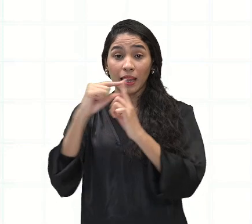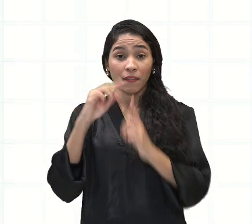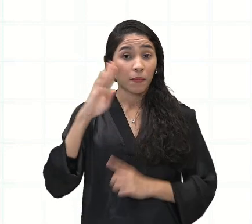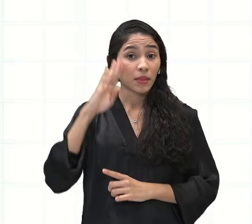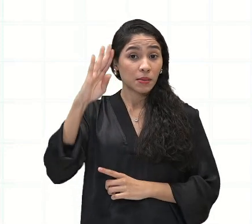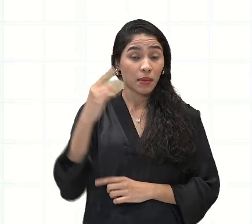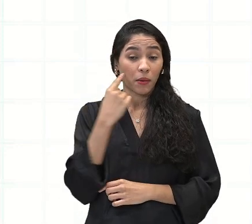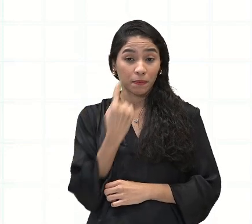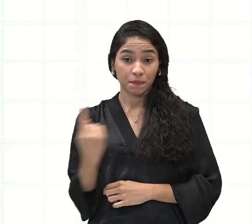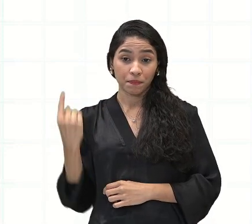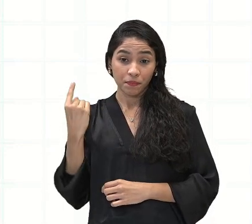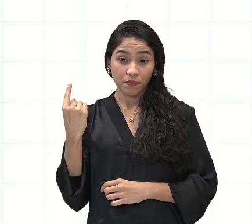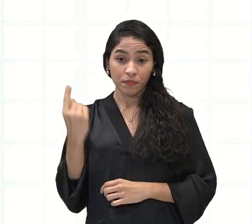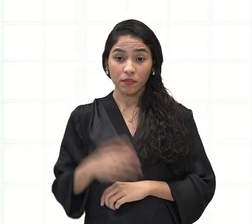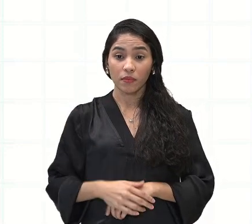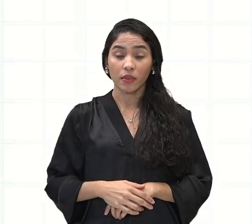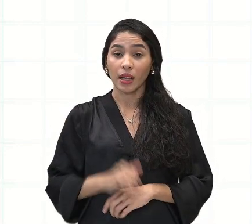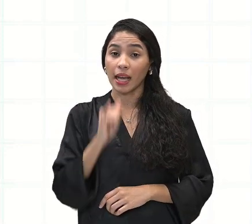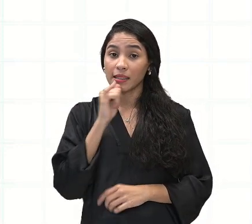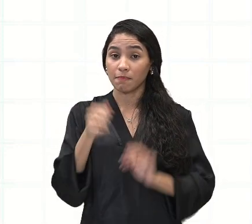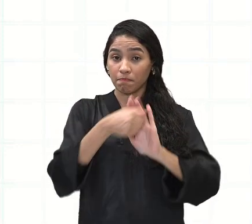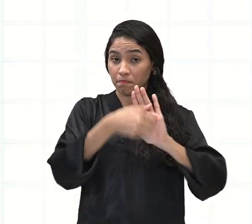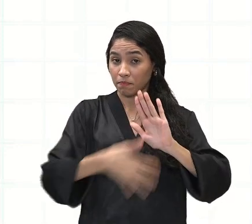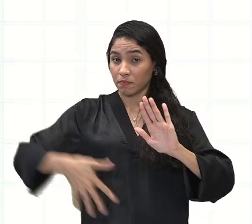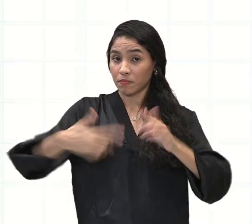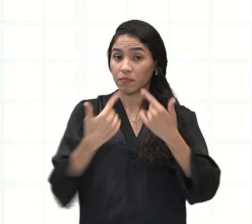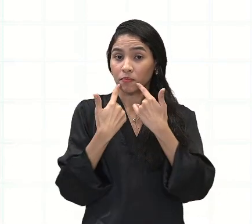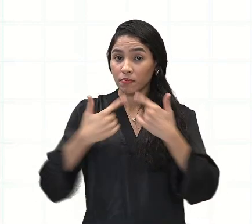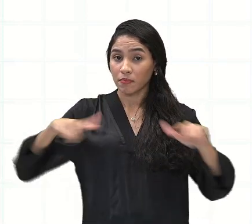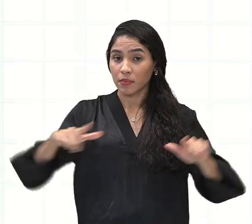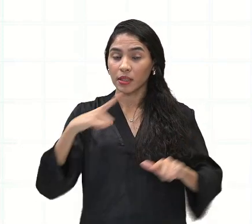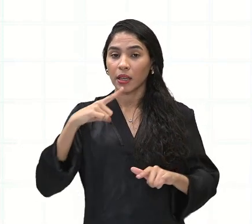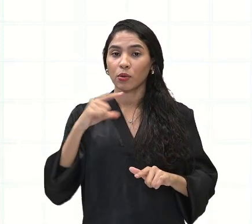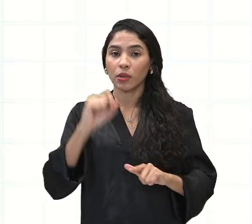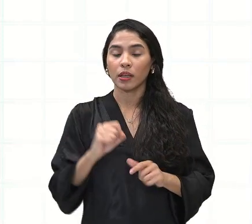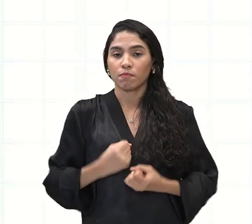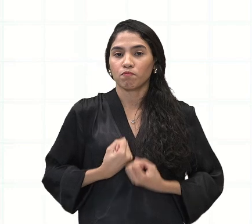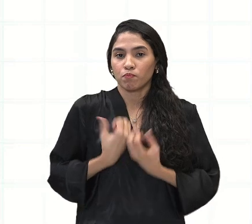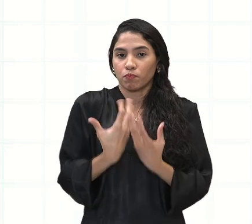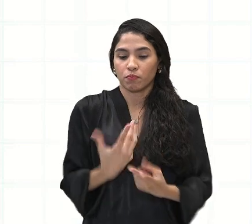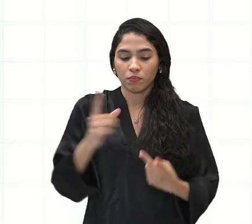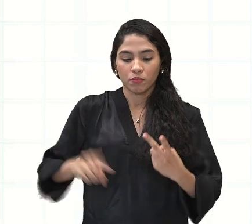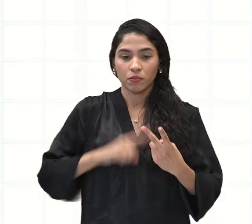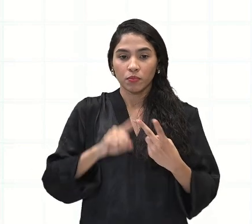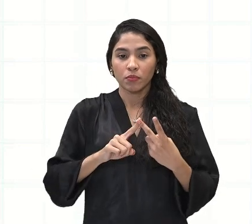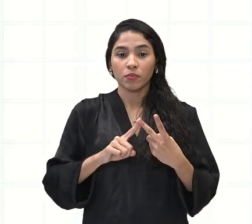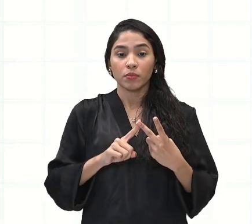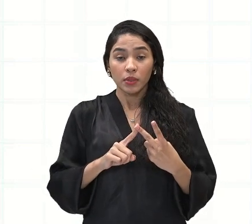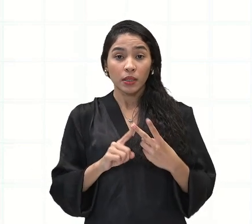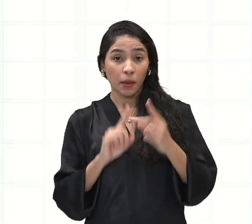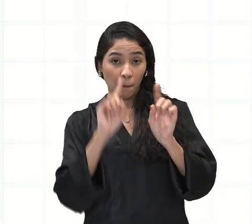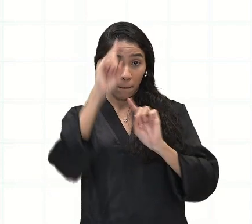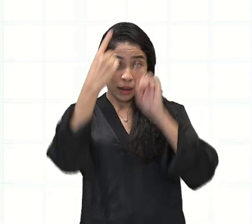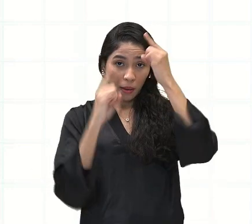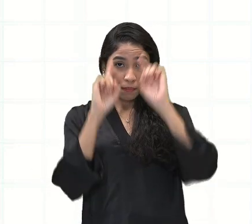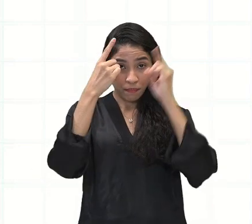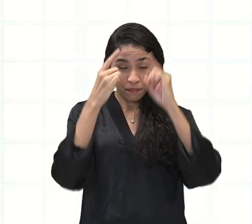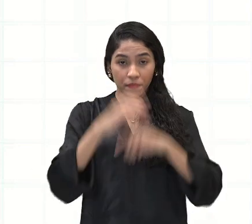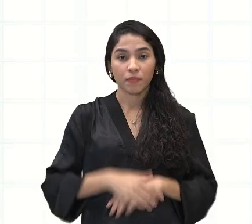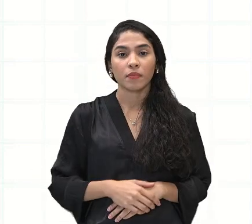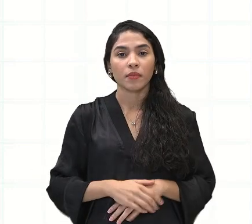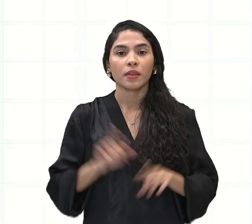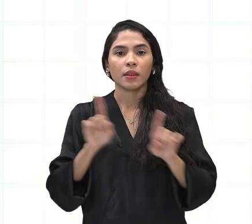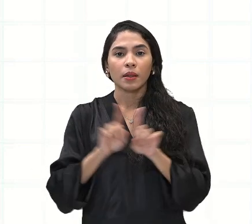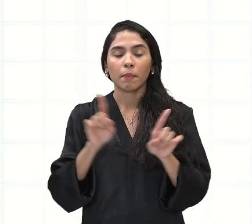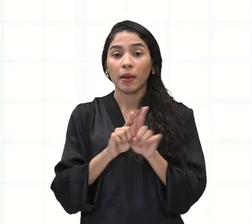pensar, que a figura de linguagem ela lida com expressão, e lida com criatividade. E também para